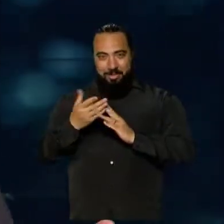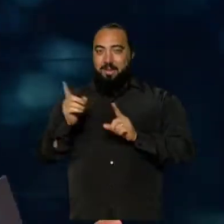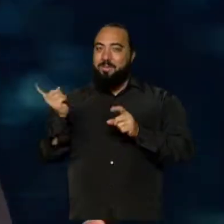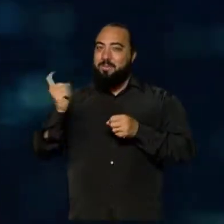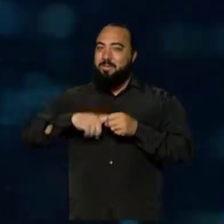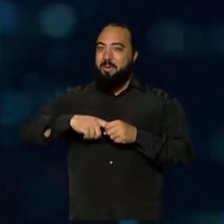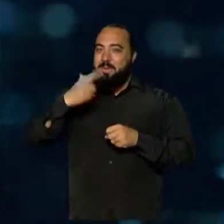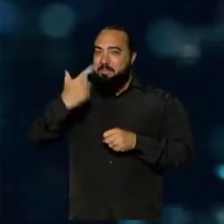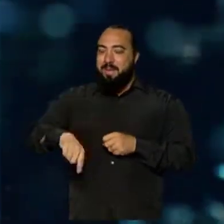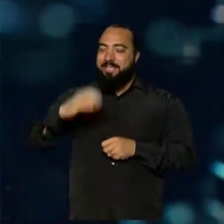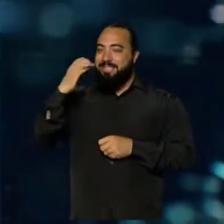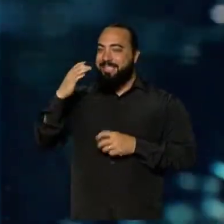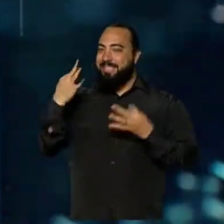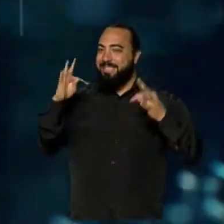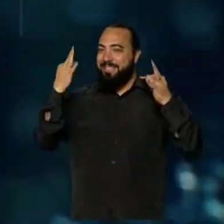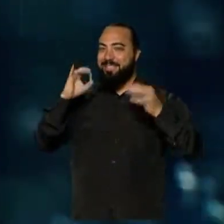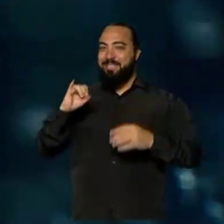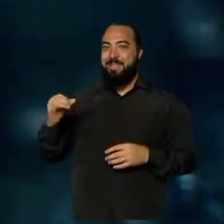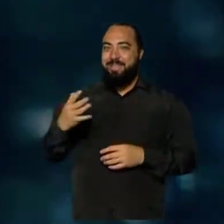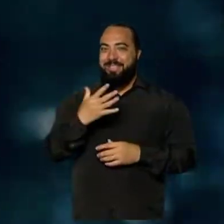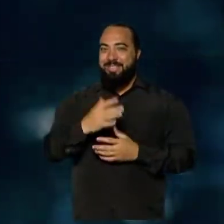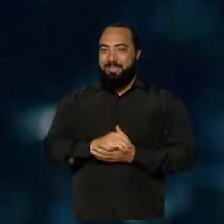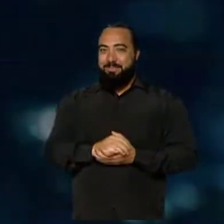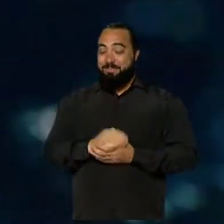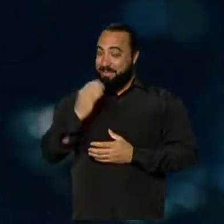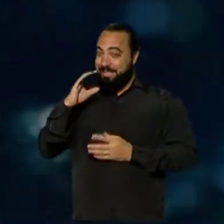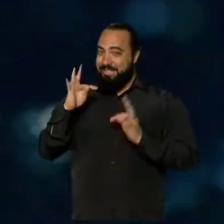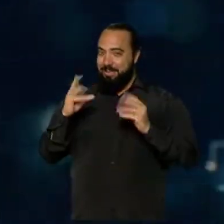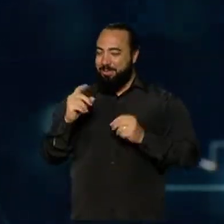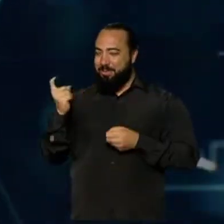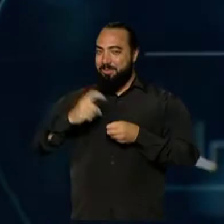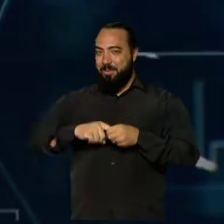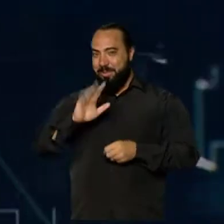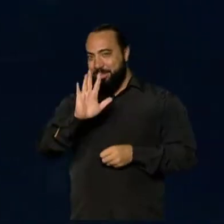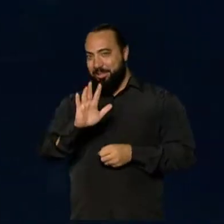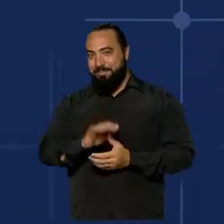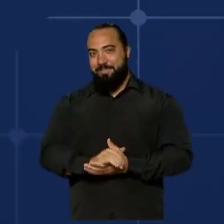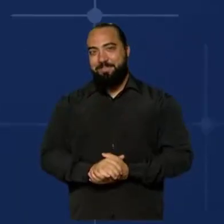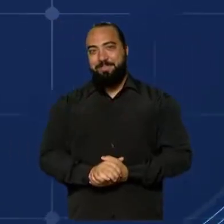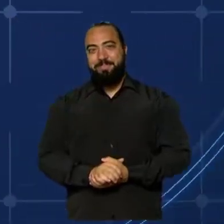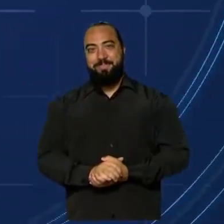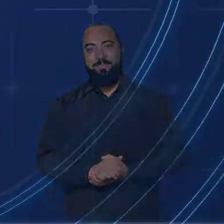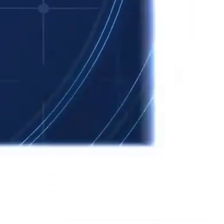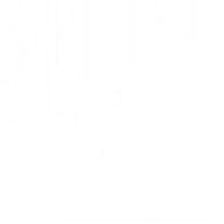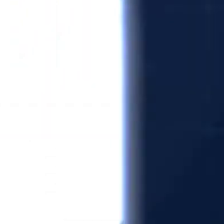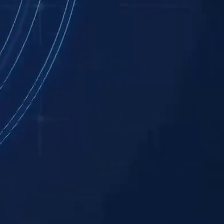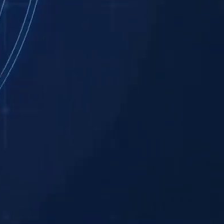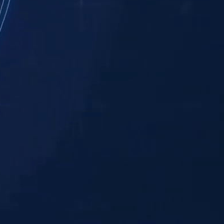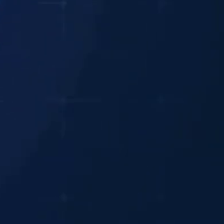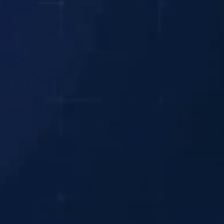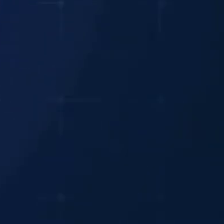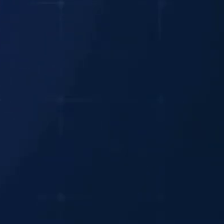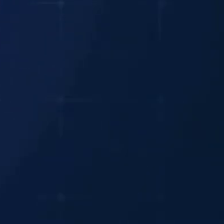volta com mais ciência, tecnologia e inovação. O Ciência Tudo volta já já.